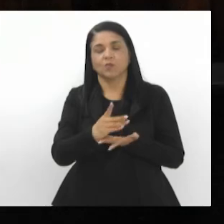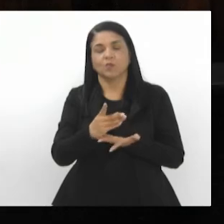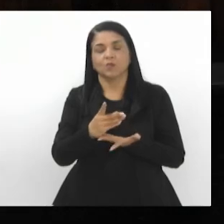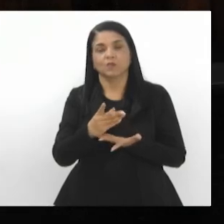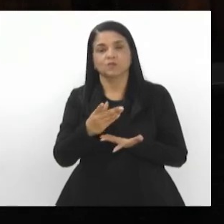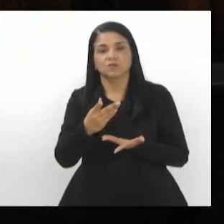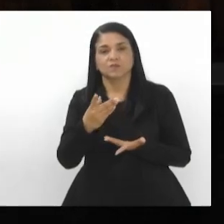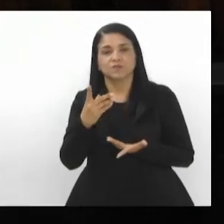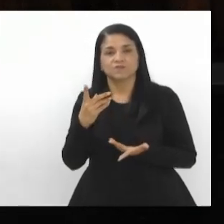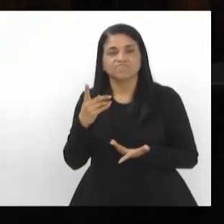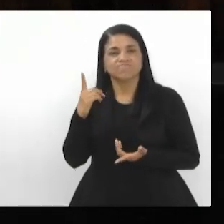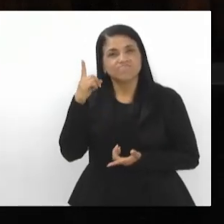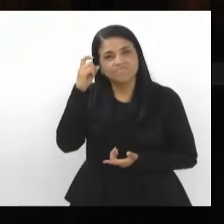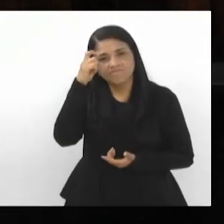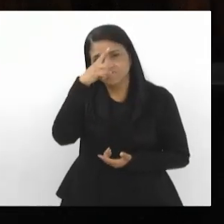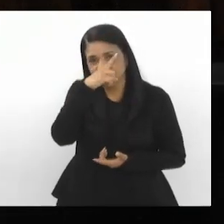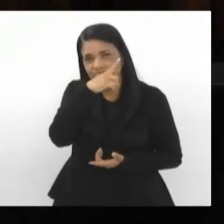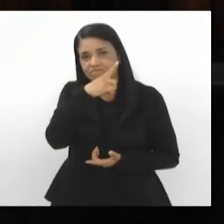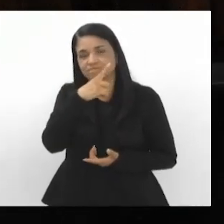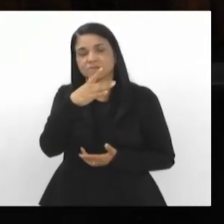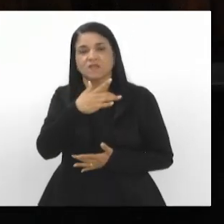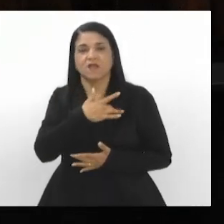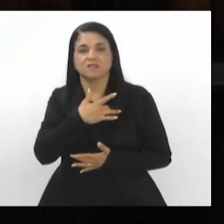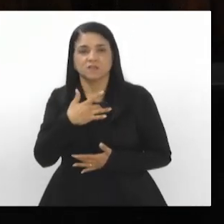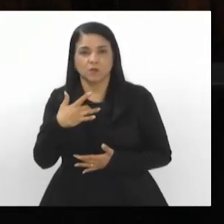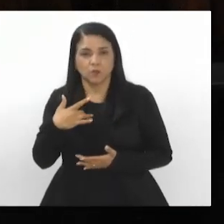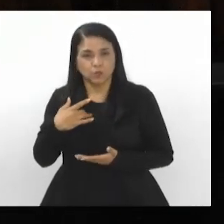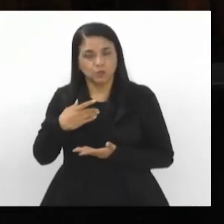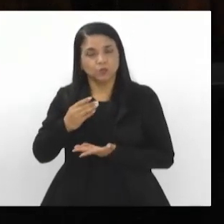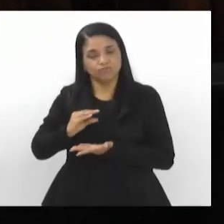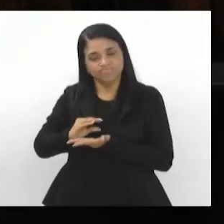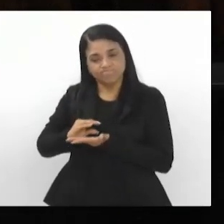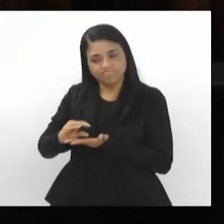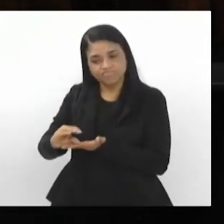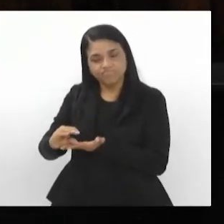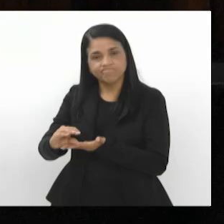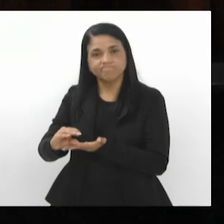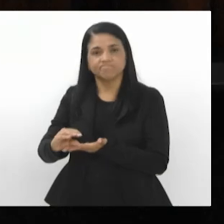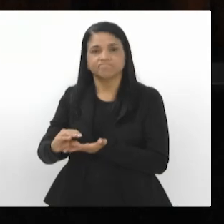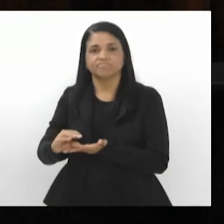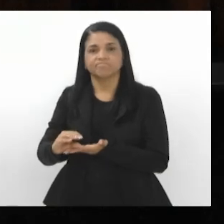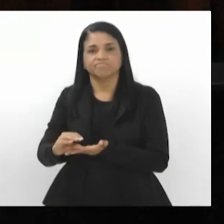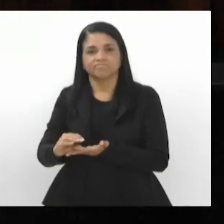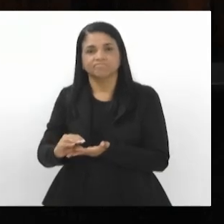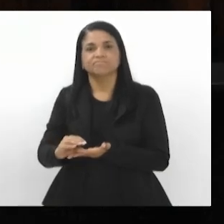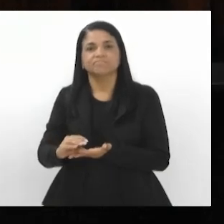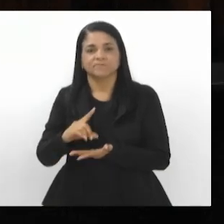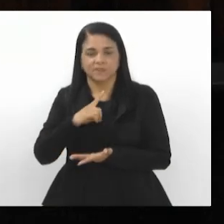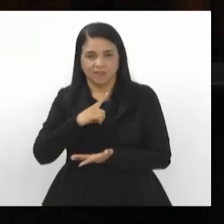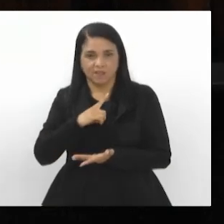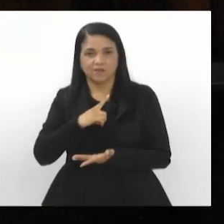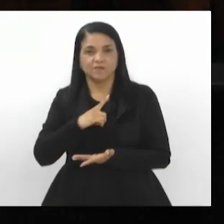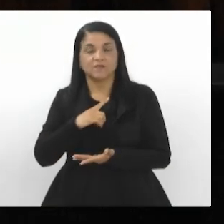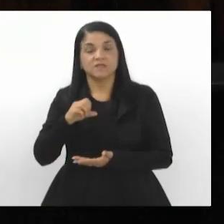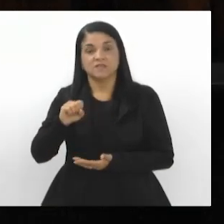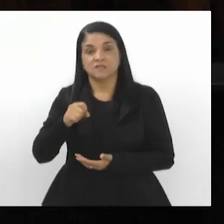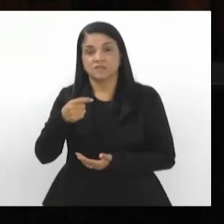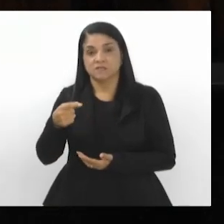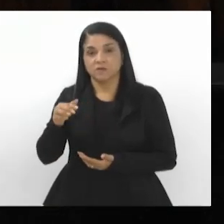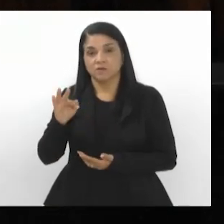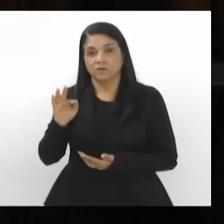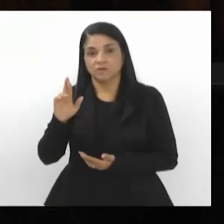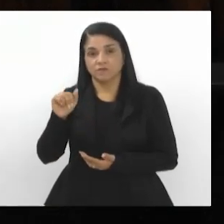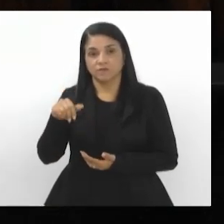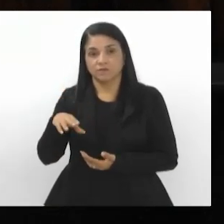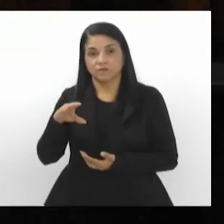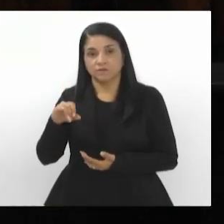relacionado à saúde, a parte da saúde, recursos de parte de saúde. São Francisco do Itabapuana